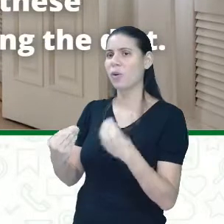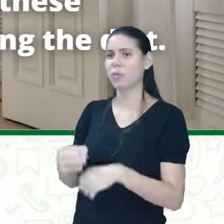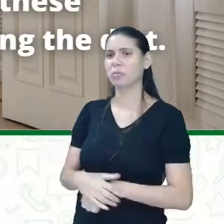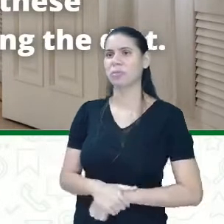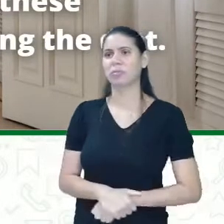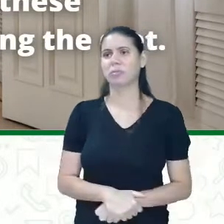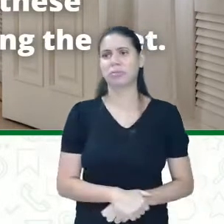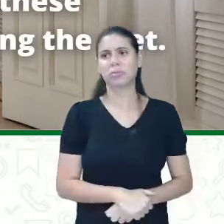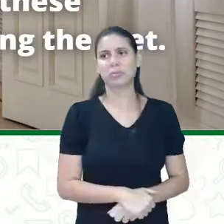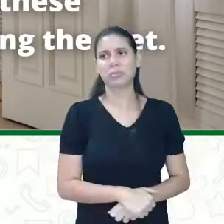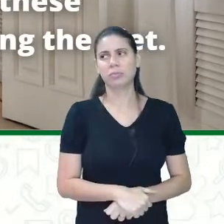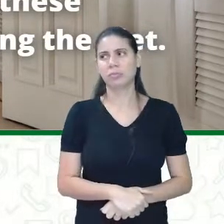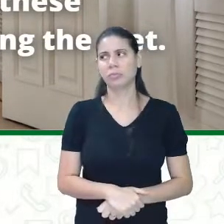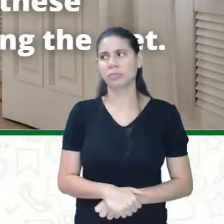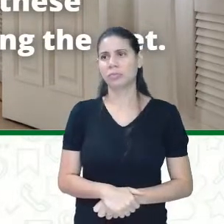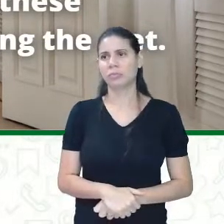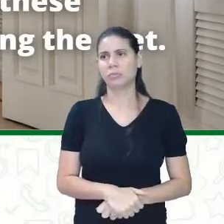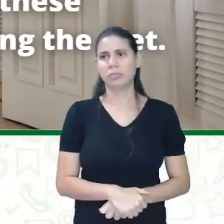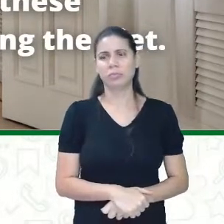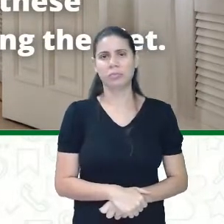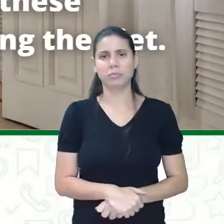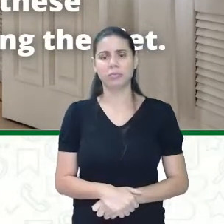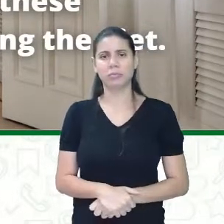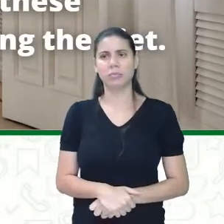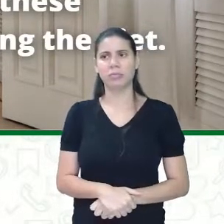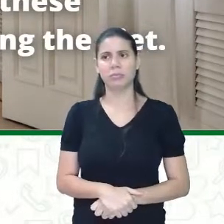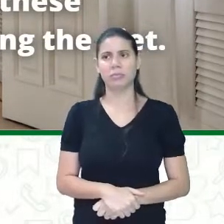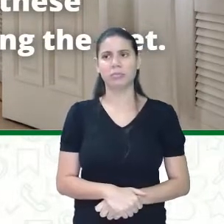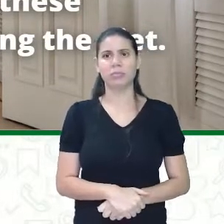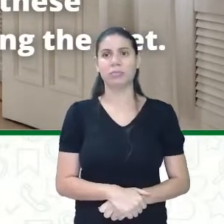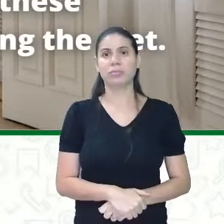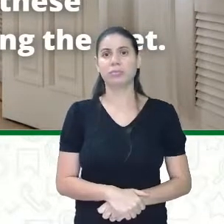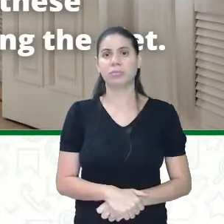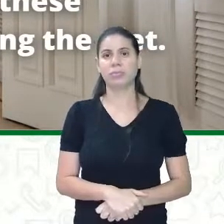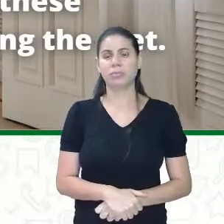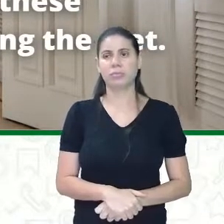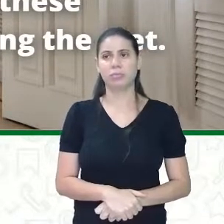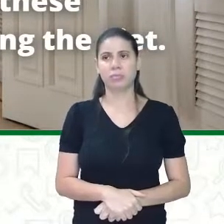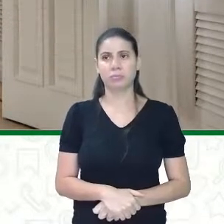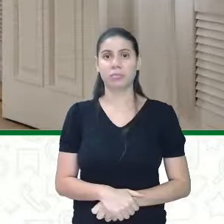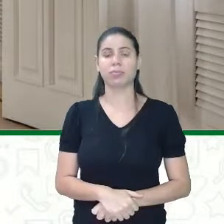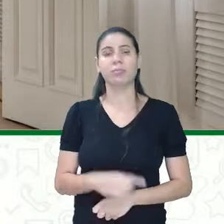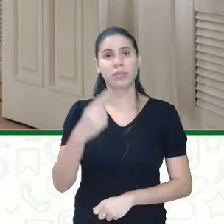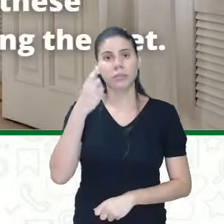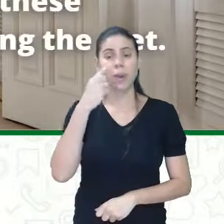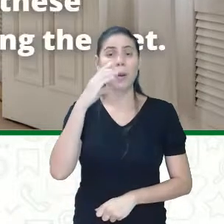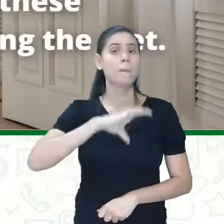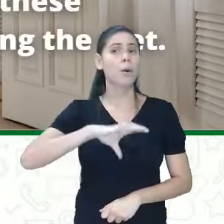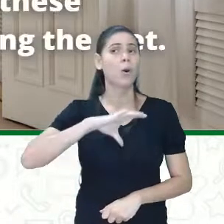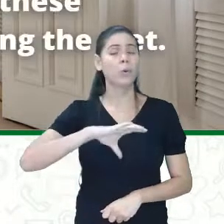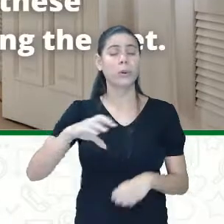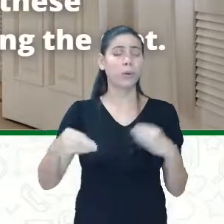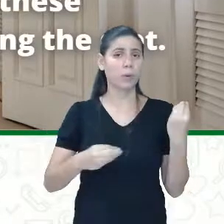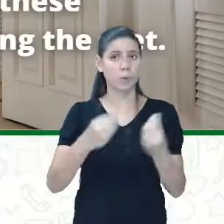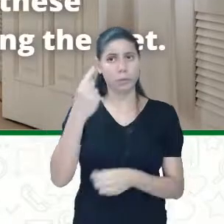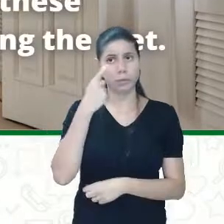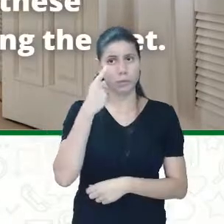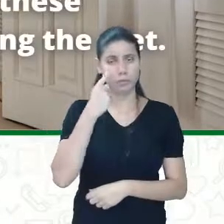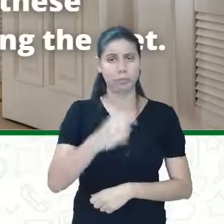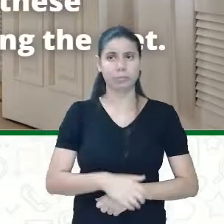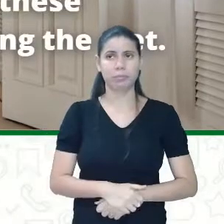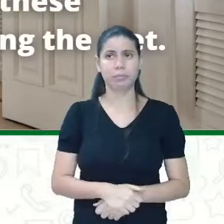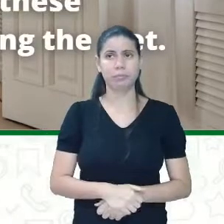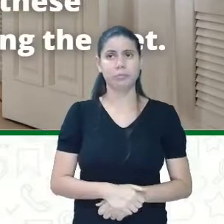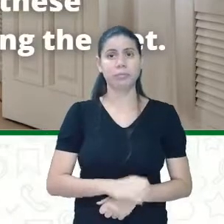Stop offering me these things. I am keeping the diet. Olha lá, em português, pessoal, temos o seguinte, ó.